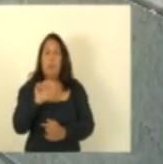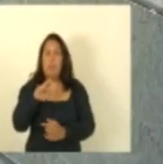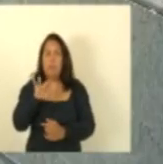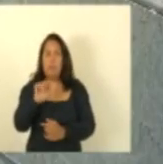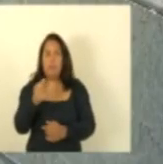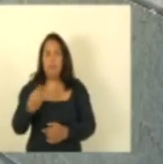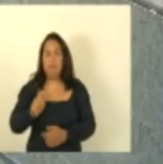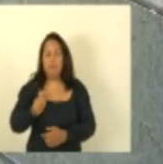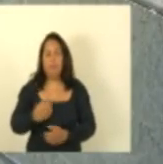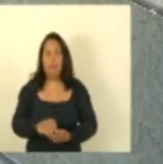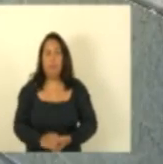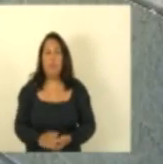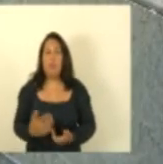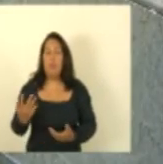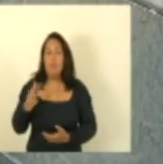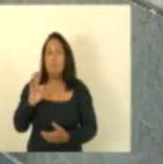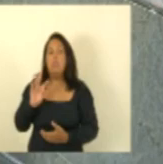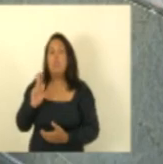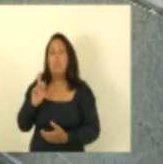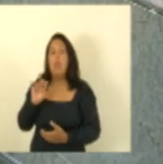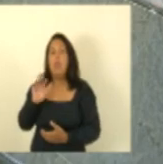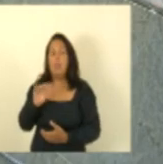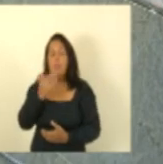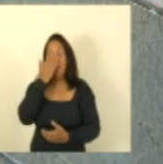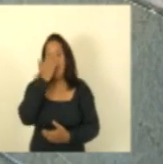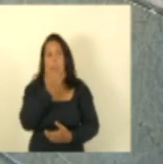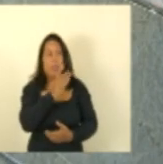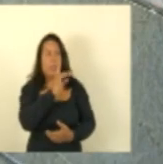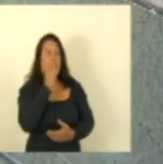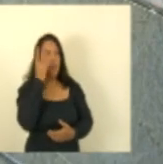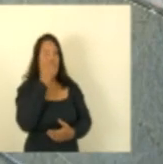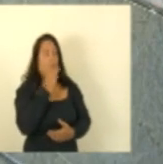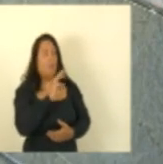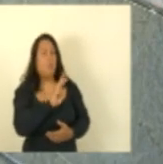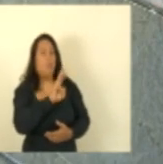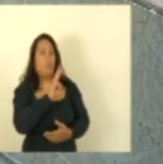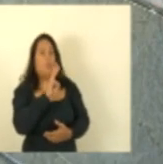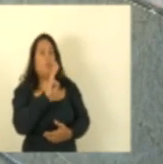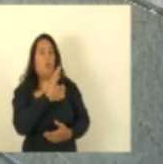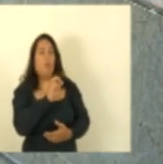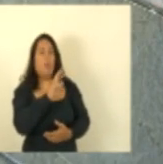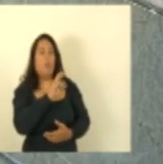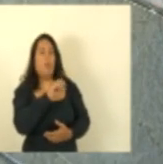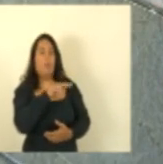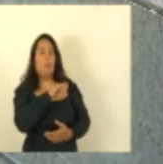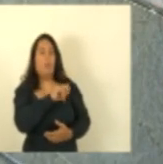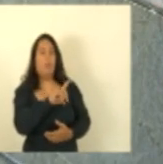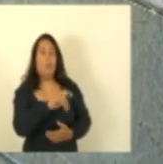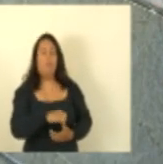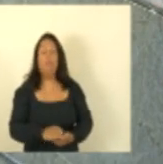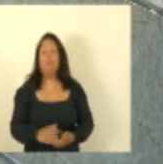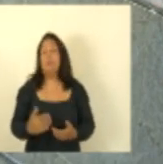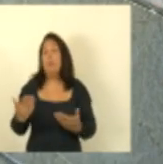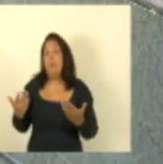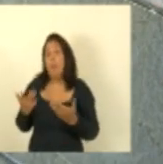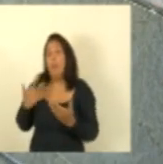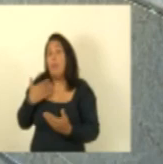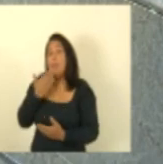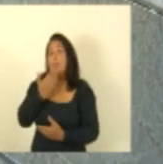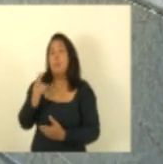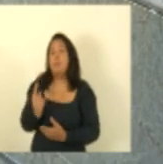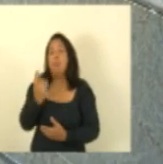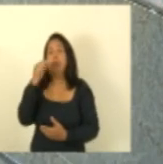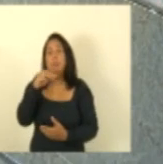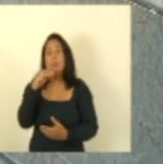com a palavra o deputado Thiago Hoffmann. Senhor presidente, quero solicitar um minuto de silêncio pelo